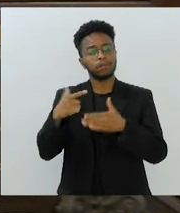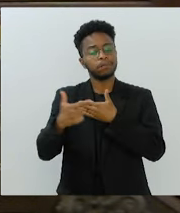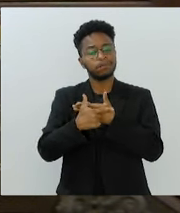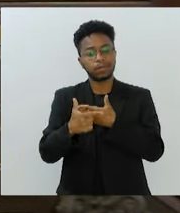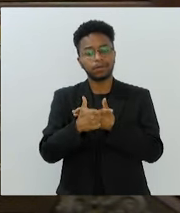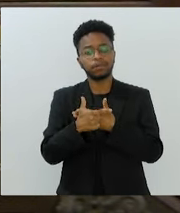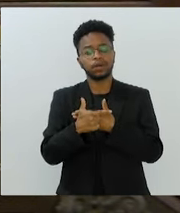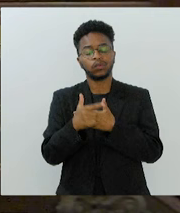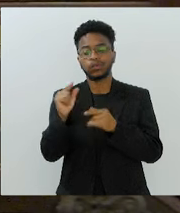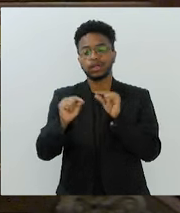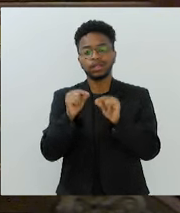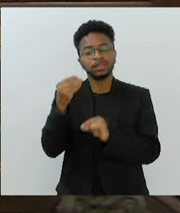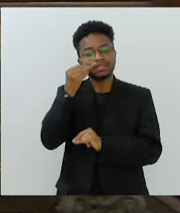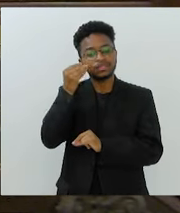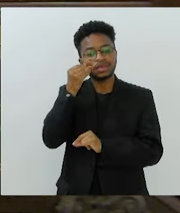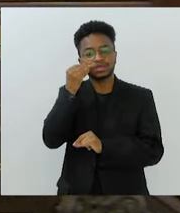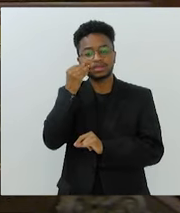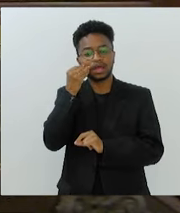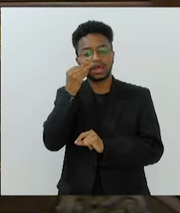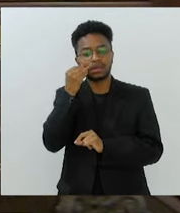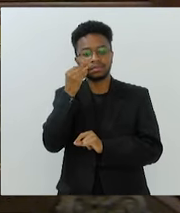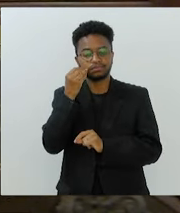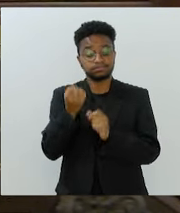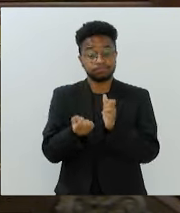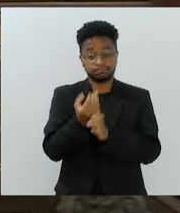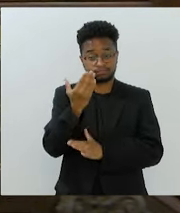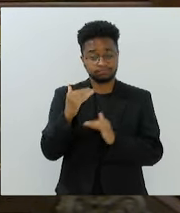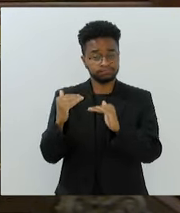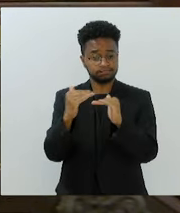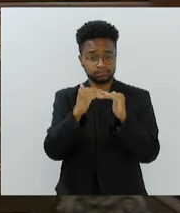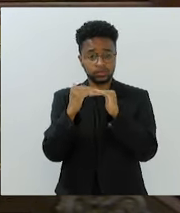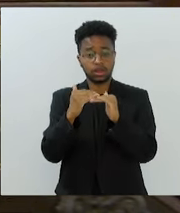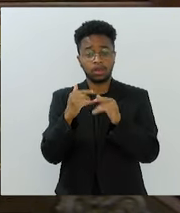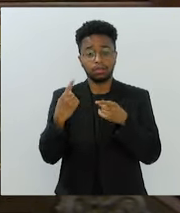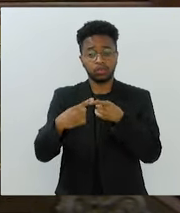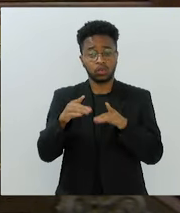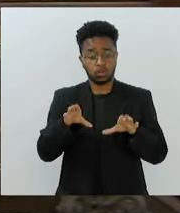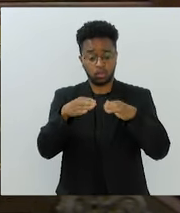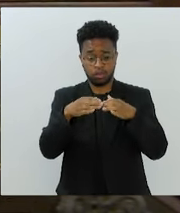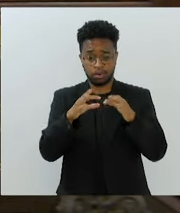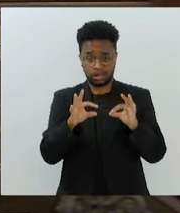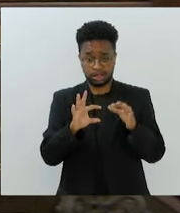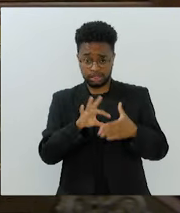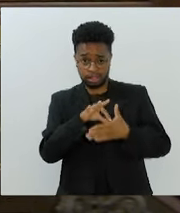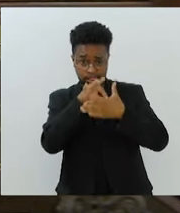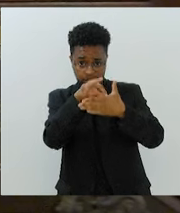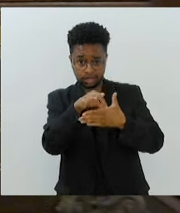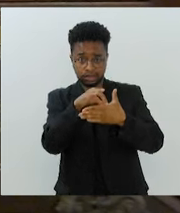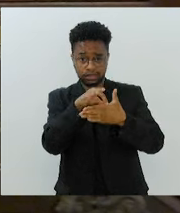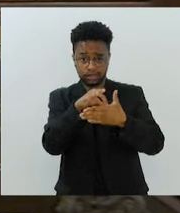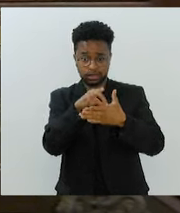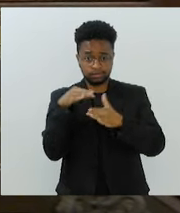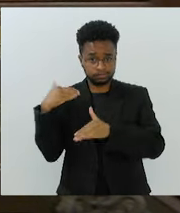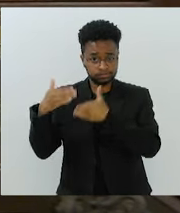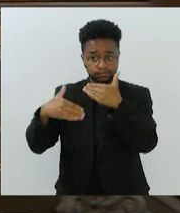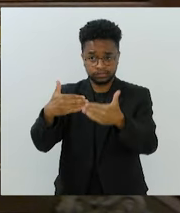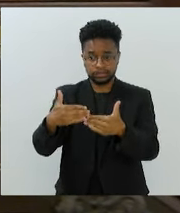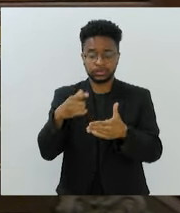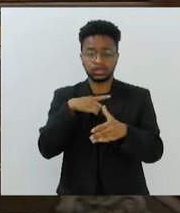de tentar harmonizar aquilo que a espécie líder, topo da cadeia evolutiva, num movimento, eu